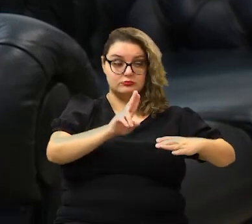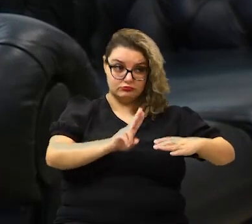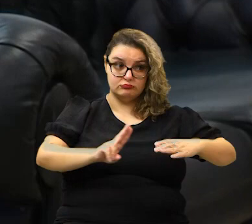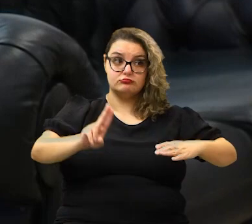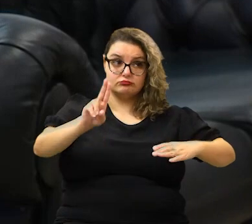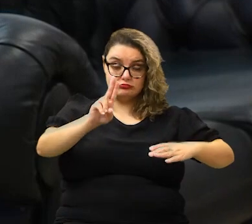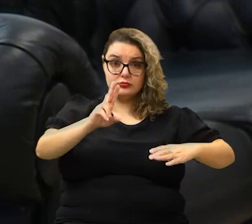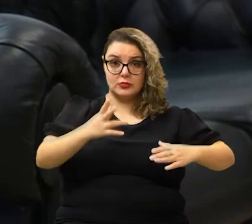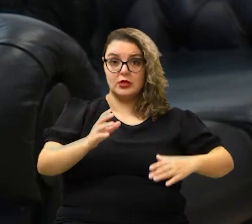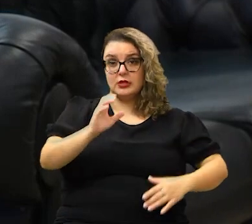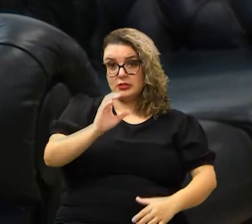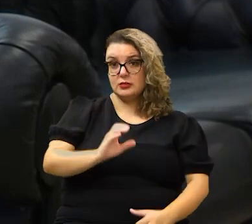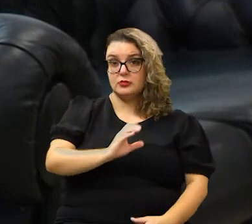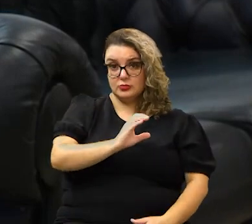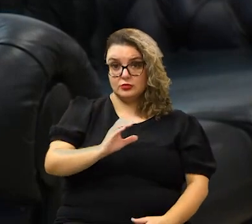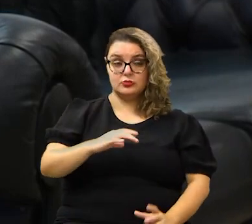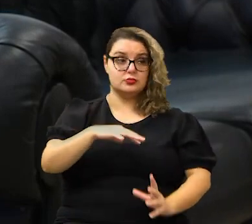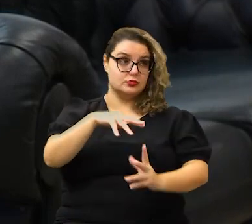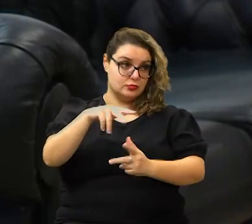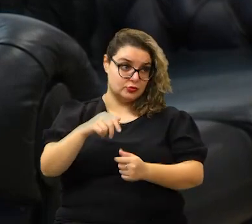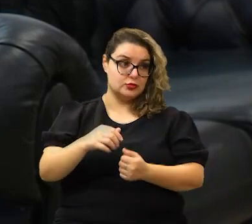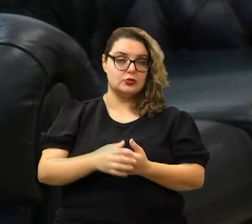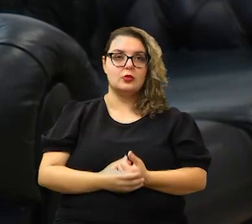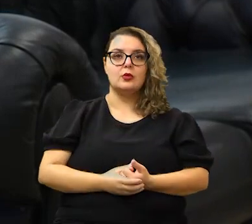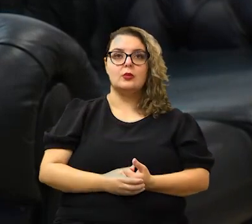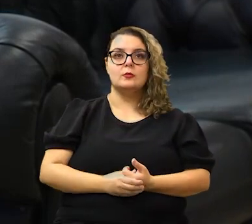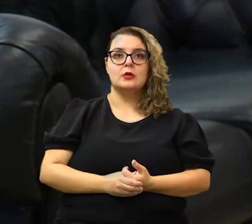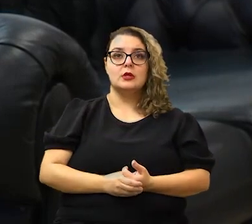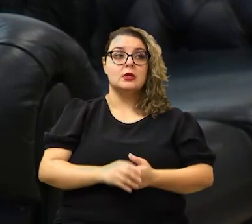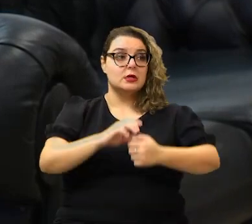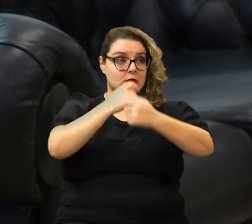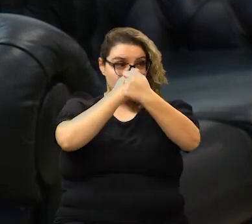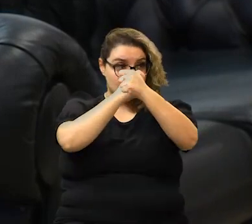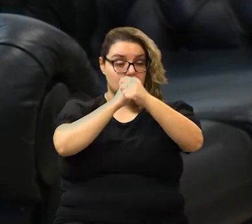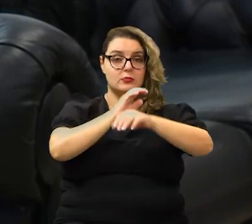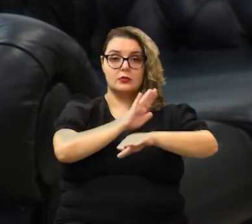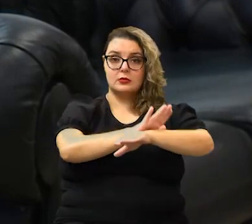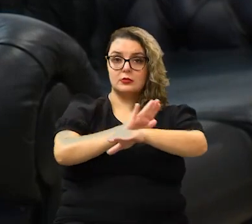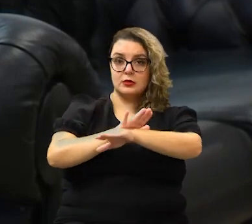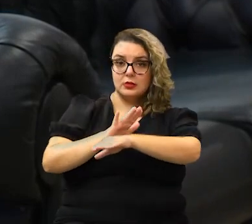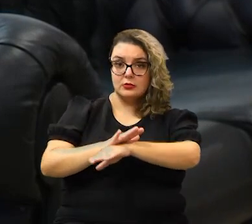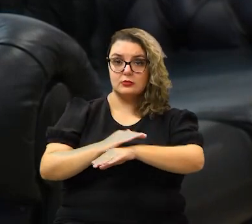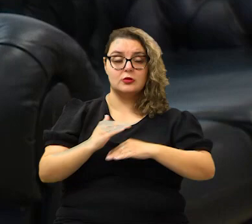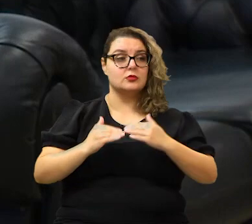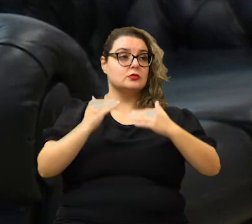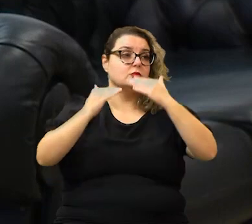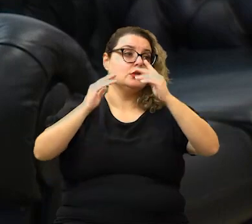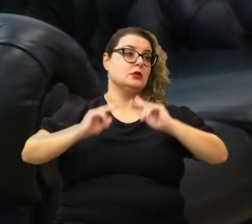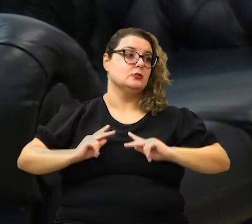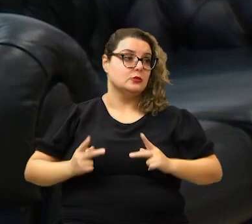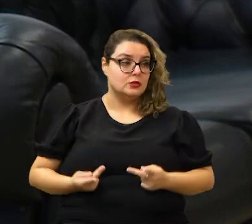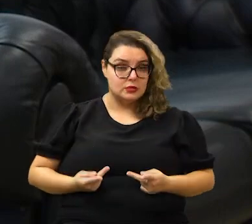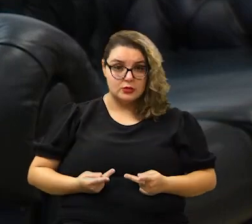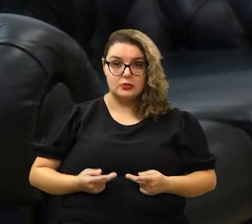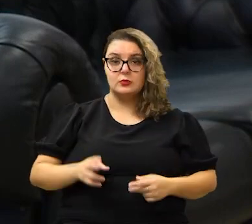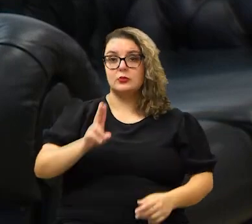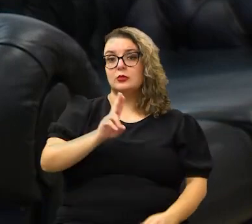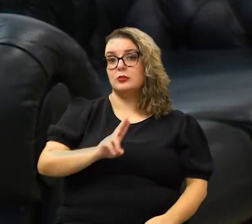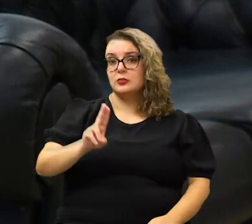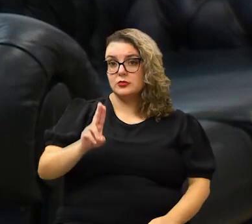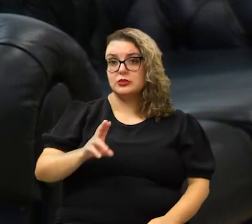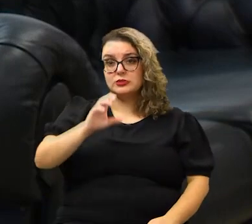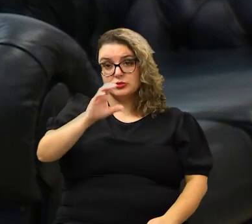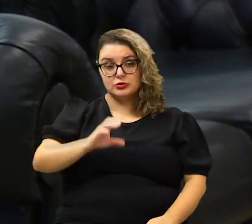de universidades católicas do mundo. E a PUC tem contribuído com o desenvolvimento humano. Por ser